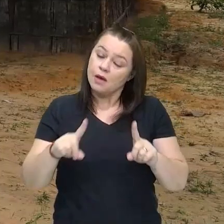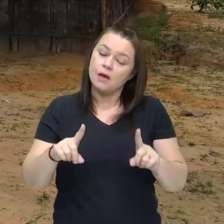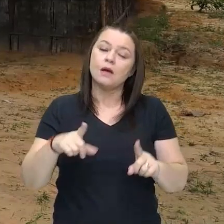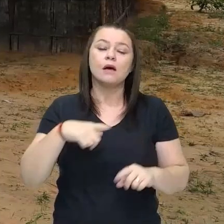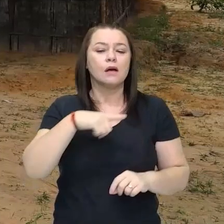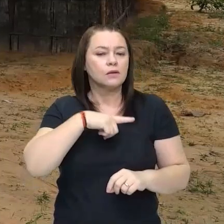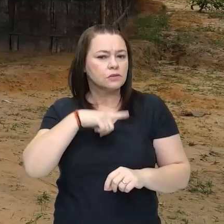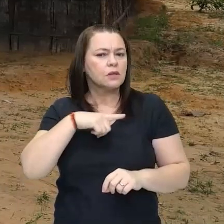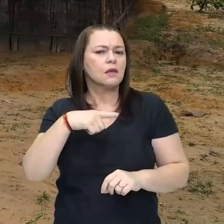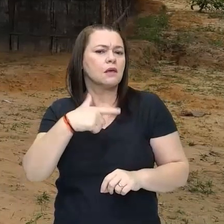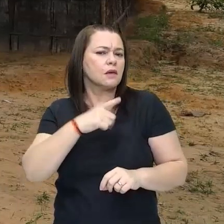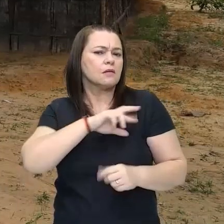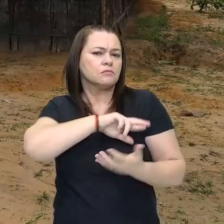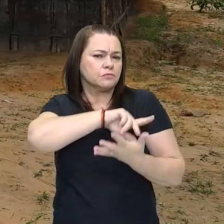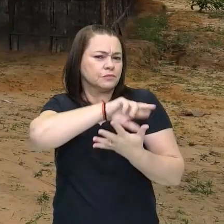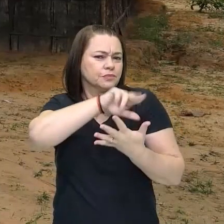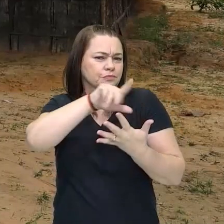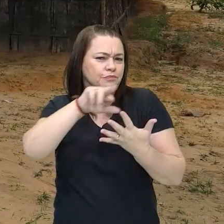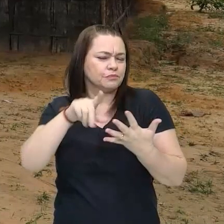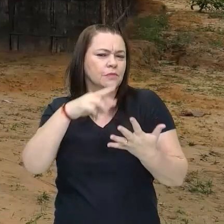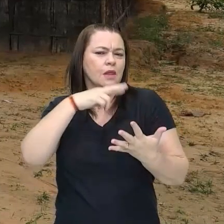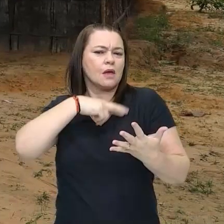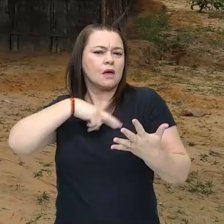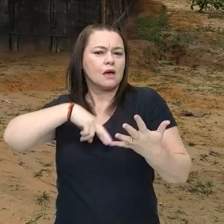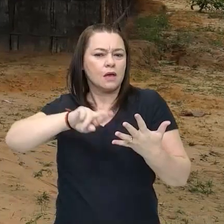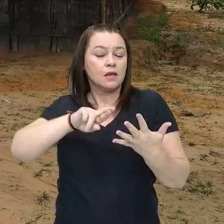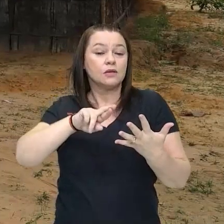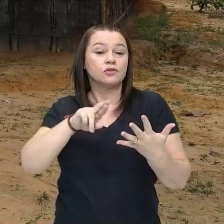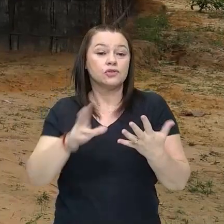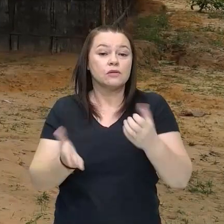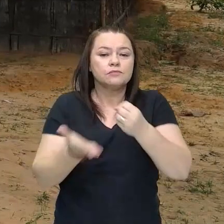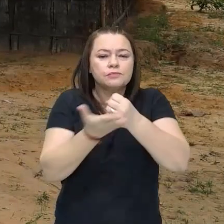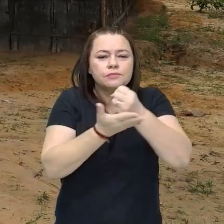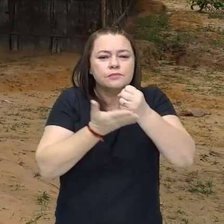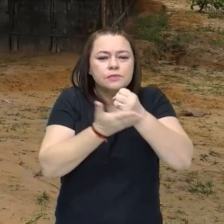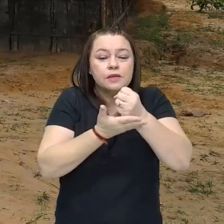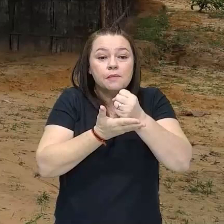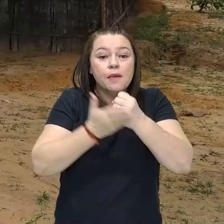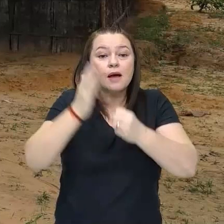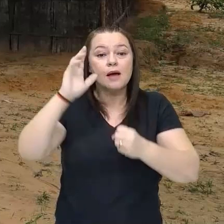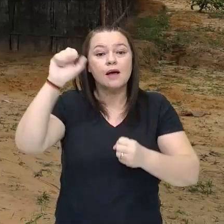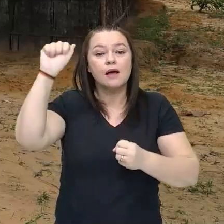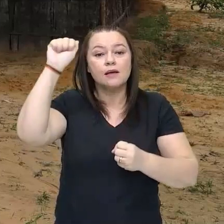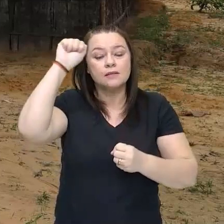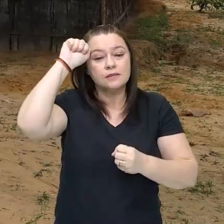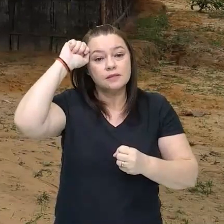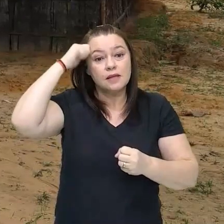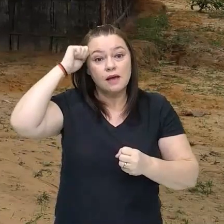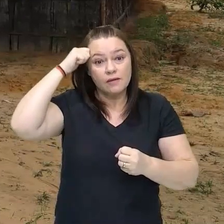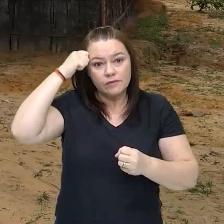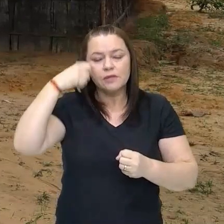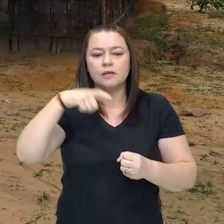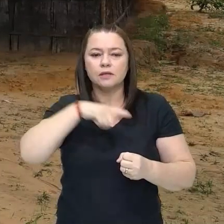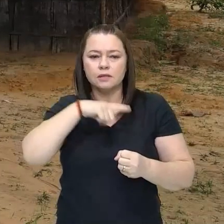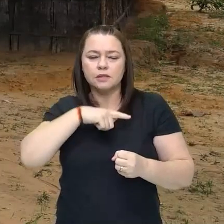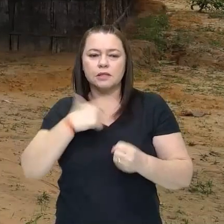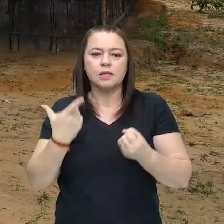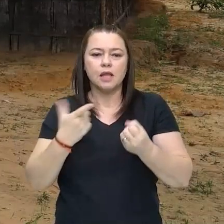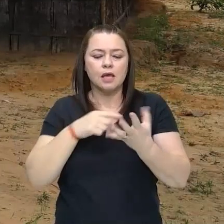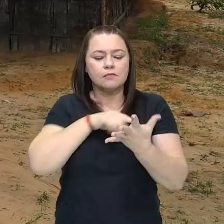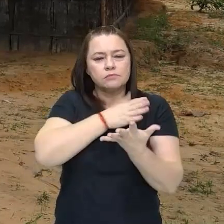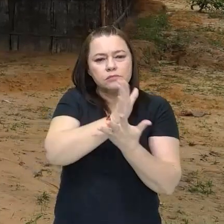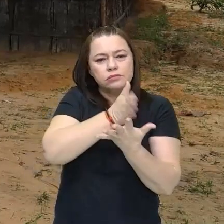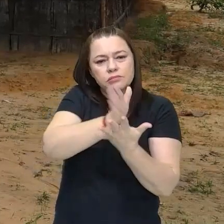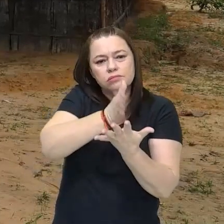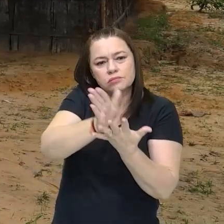aqui que nós encontramos religiões de matriz africanas e diversas denominações católicas. Então,